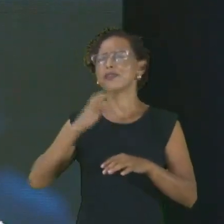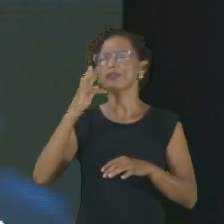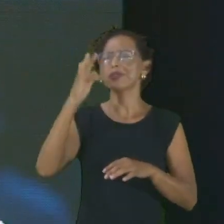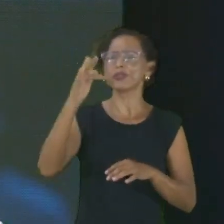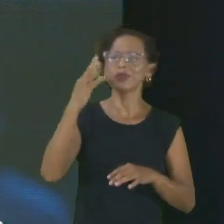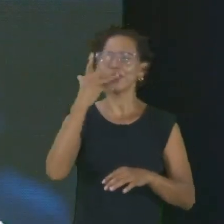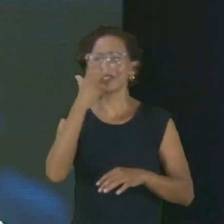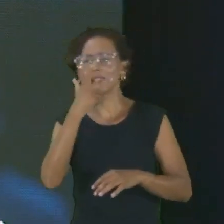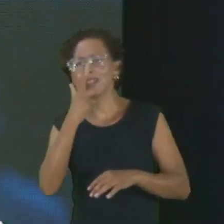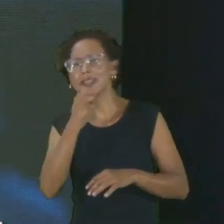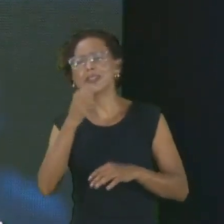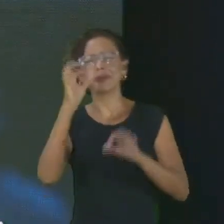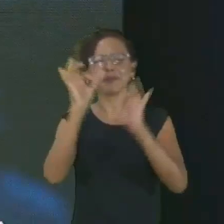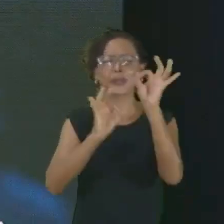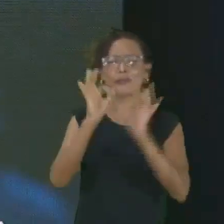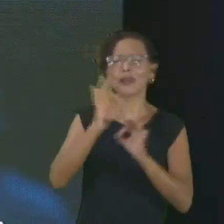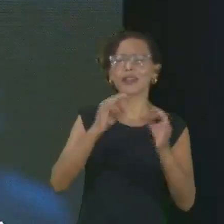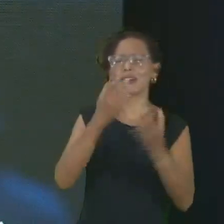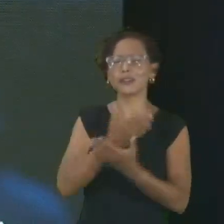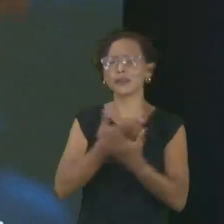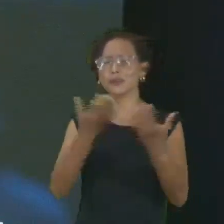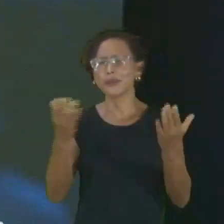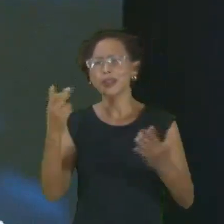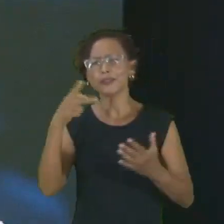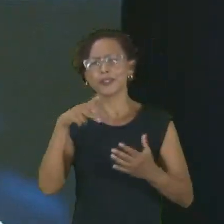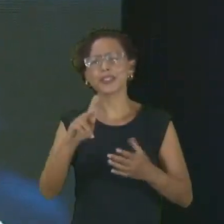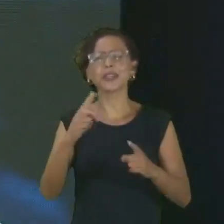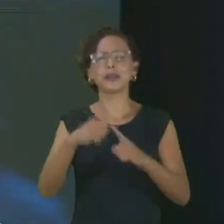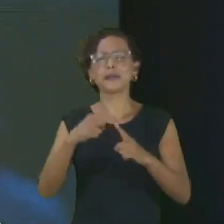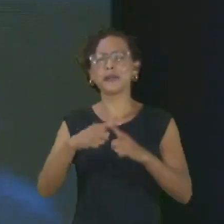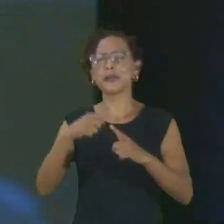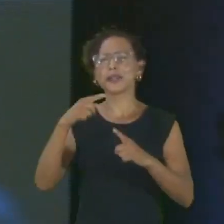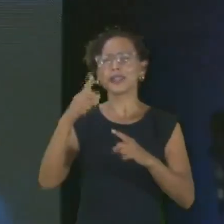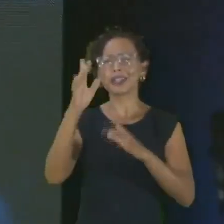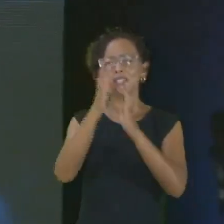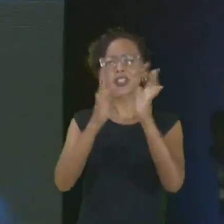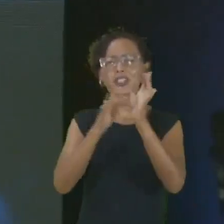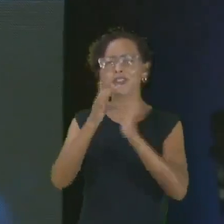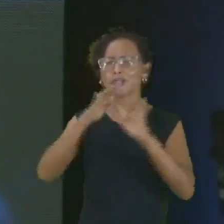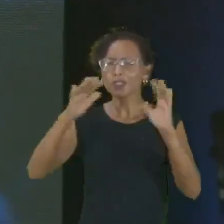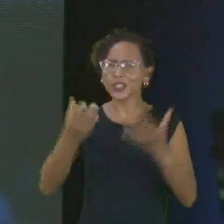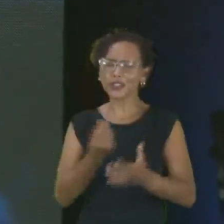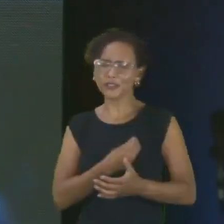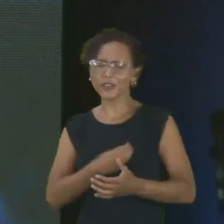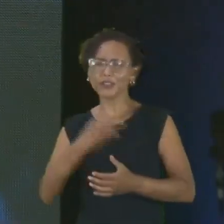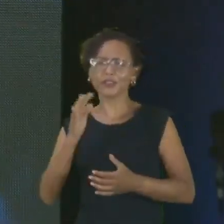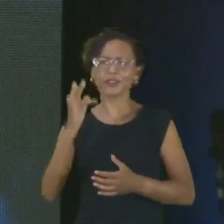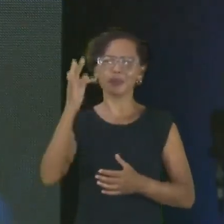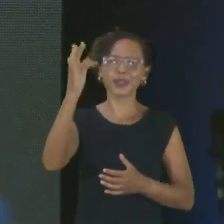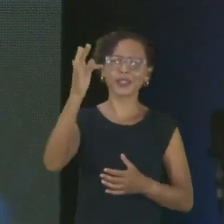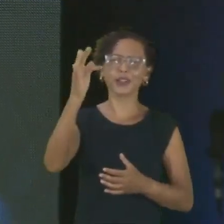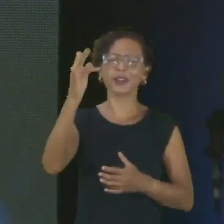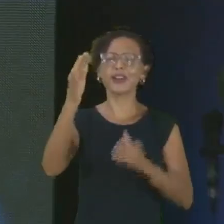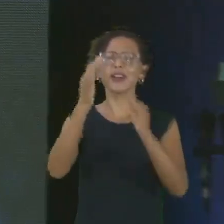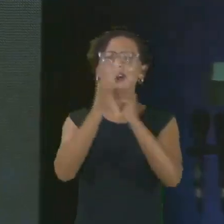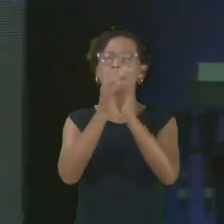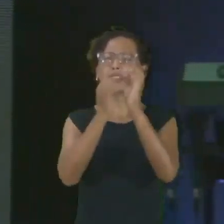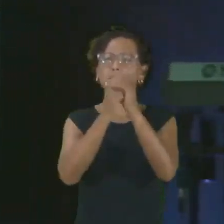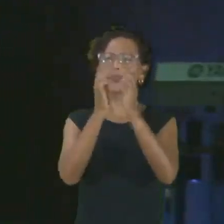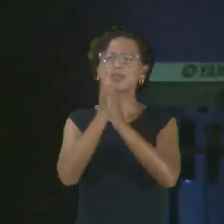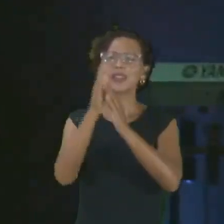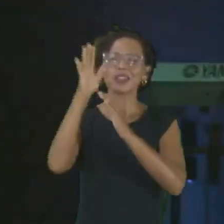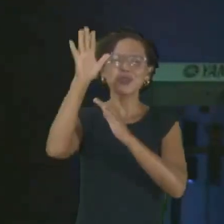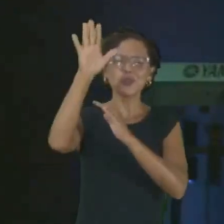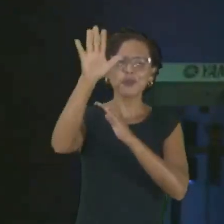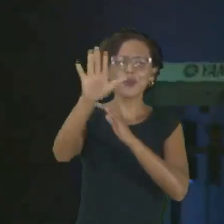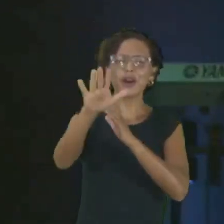você, porque Ele está no teu amanhã. As mãos dEle estão sobre você. As mãos dEle te amparam, te guardam,